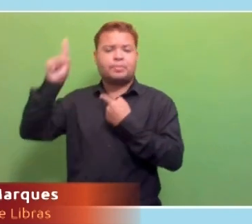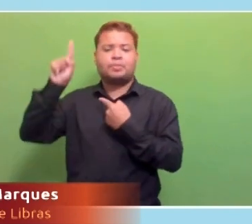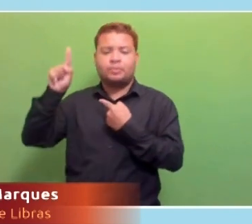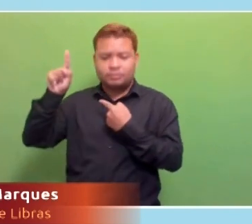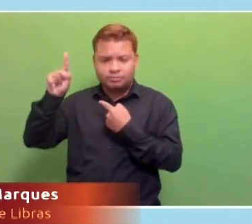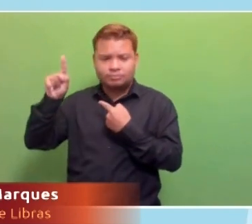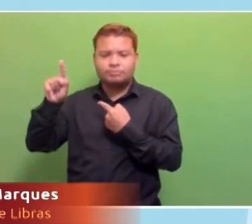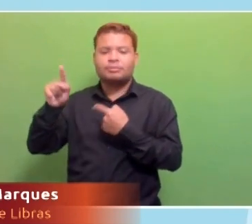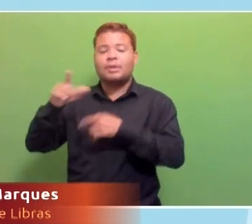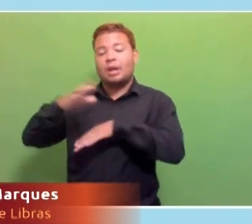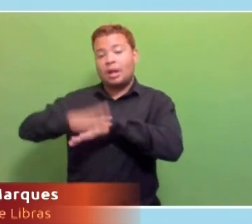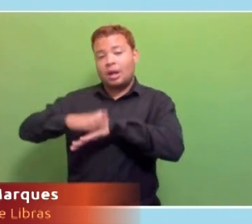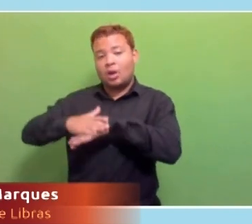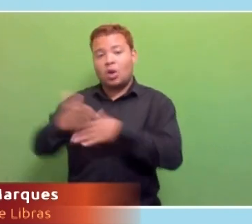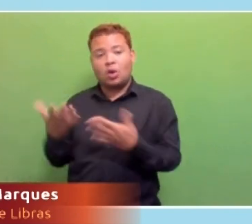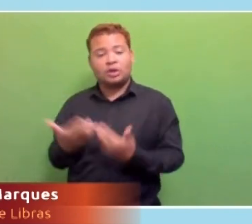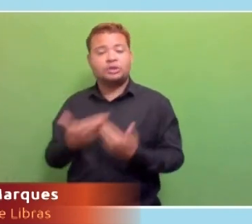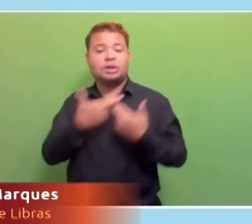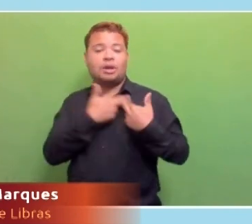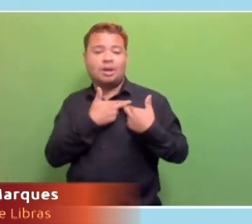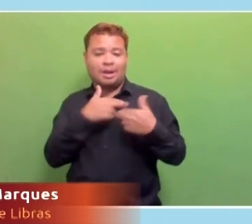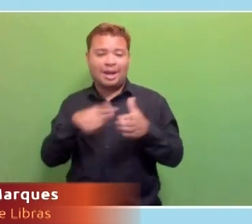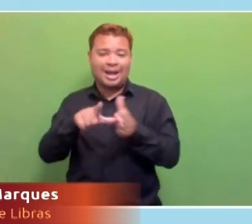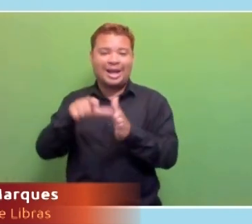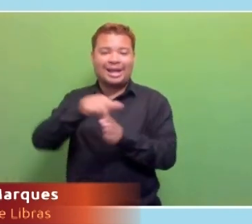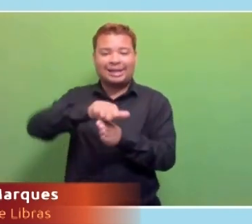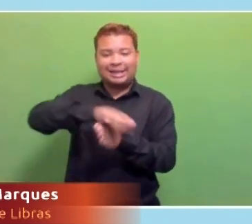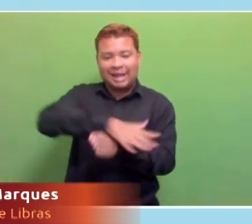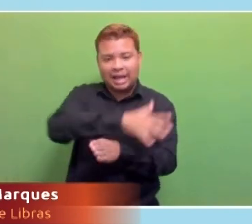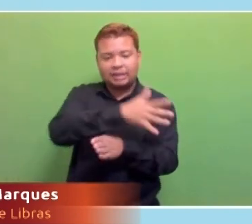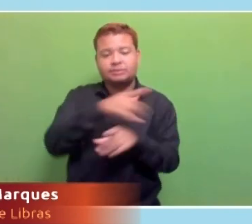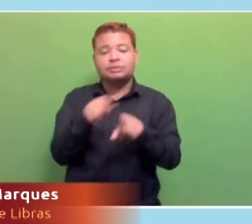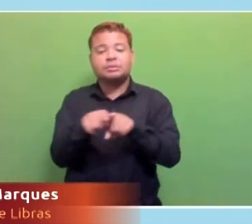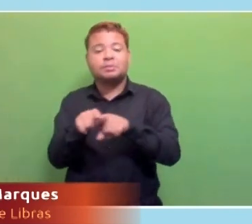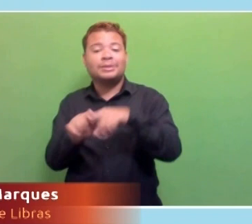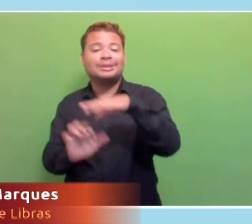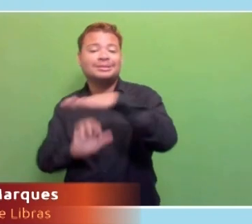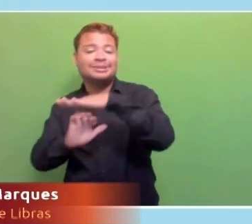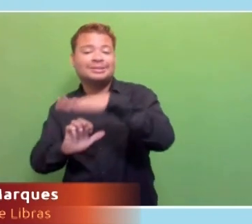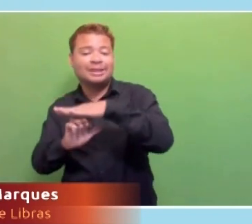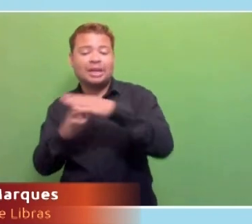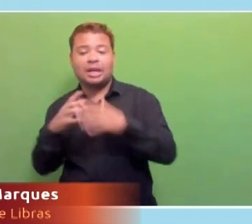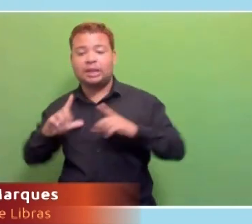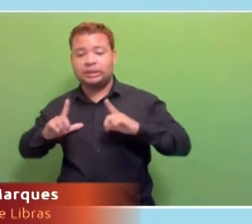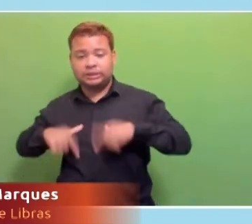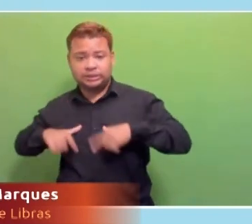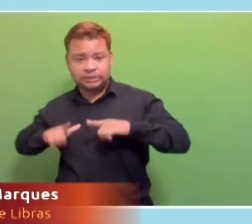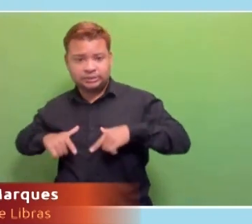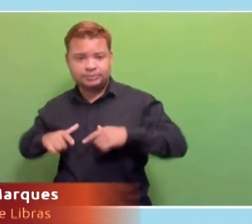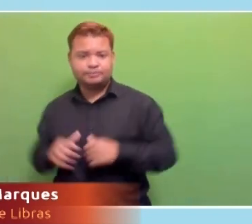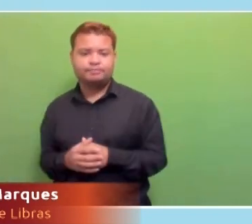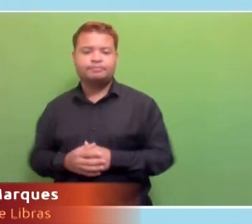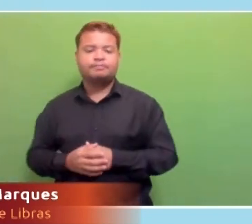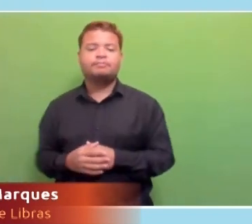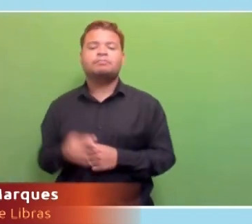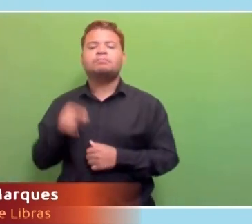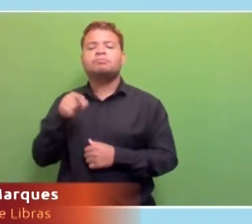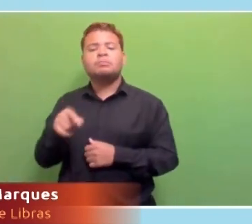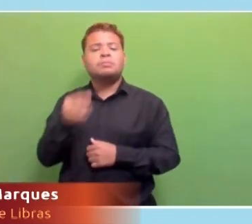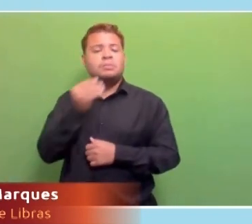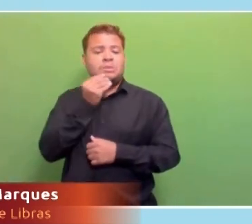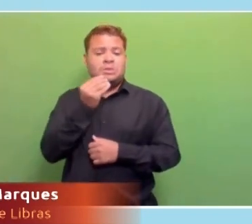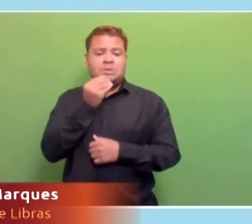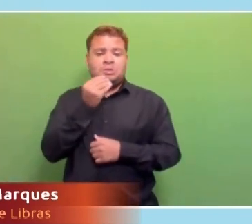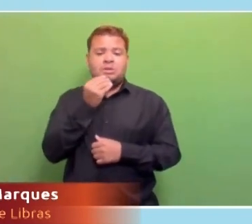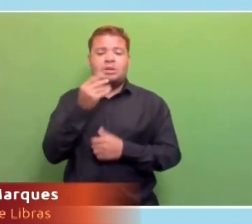faixa de Gaza e o Estado de Israel. As razões, claramente, desses ataques e contra-ataques,